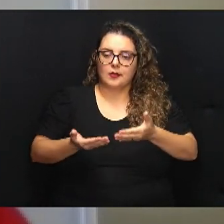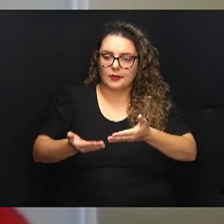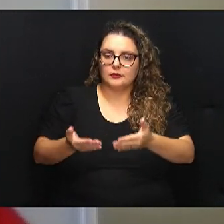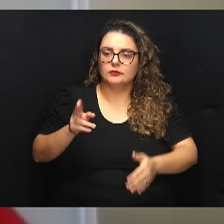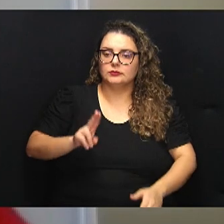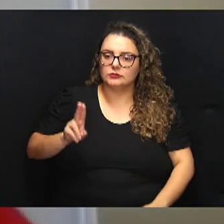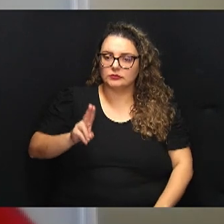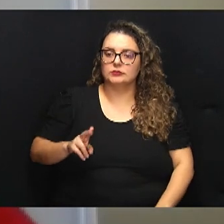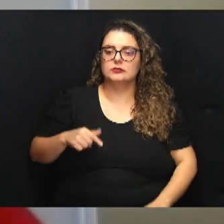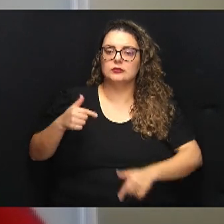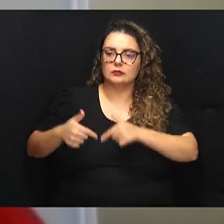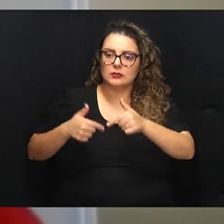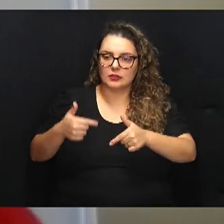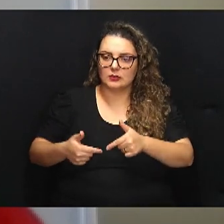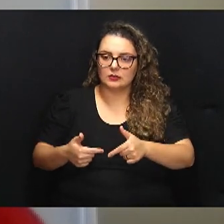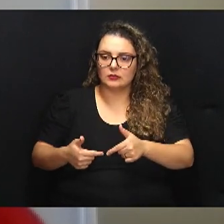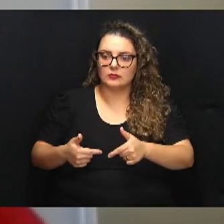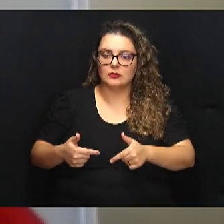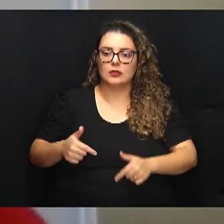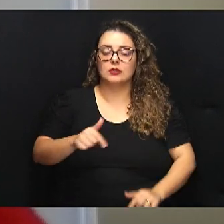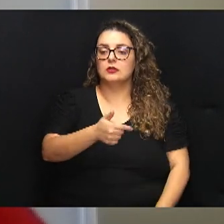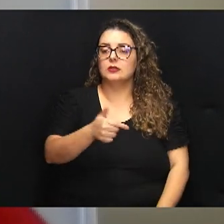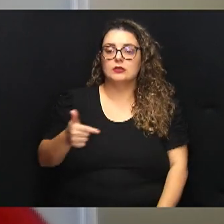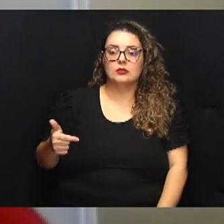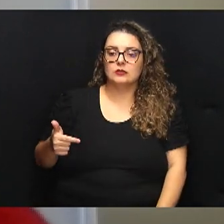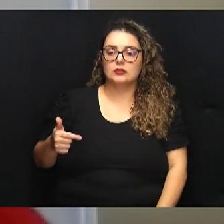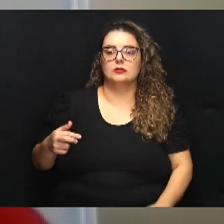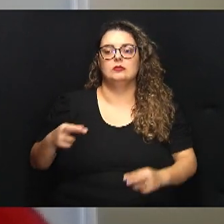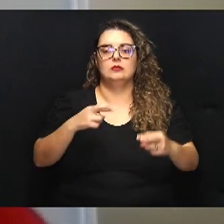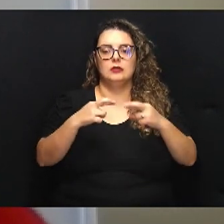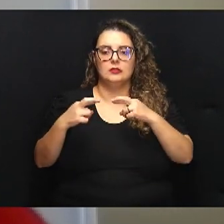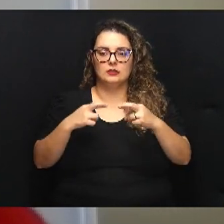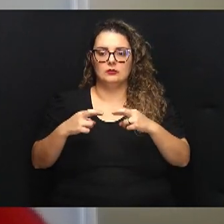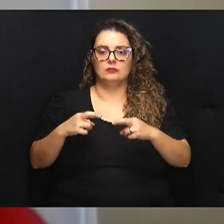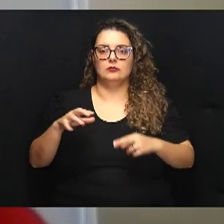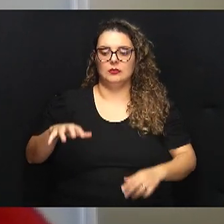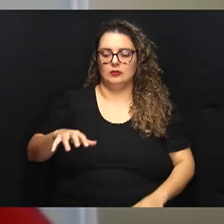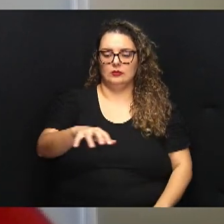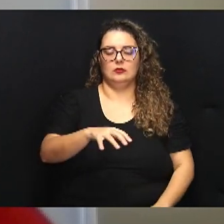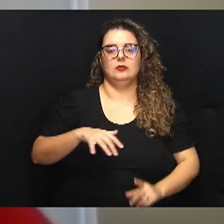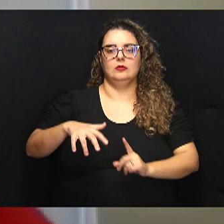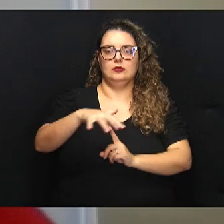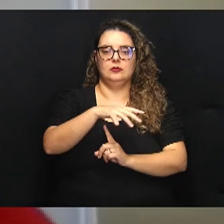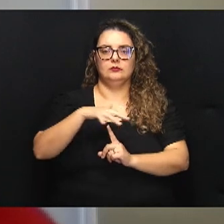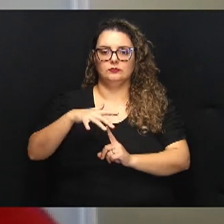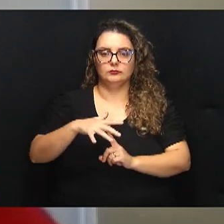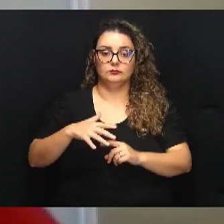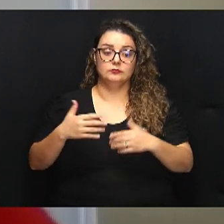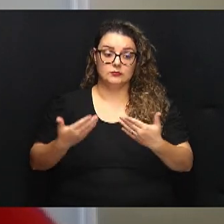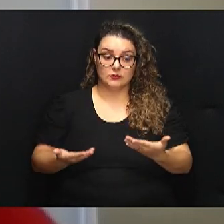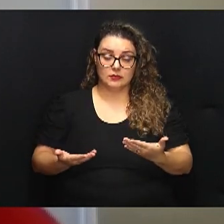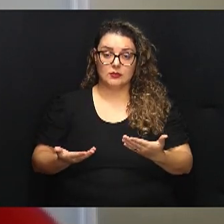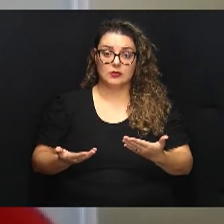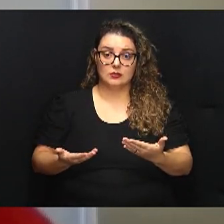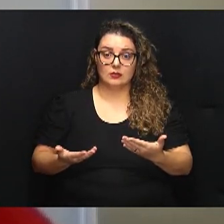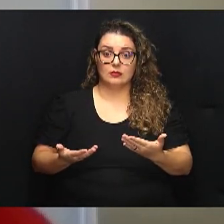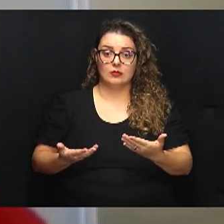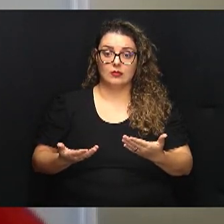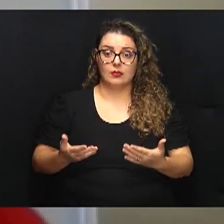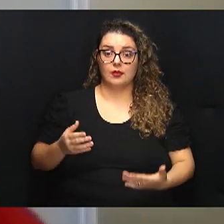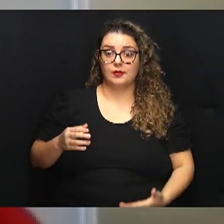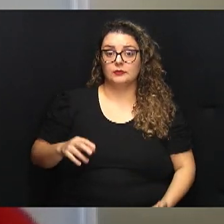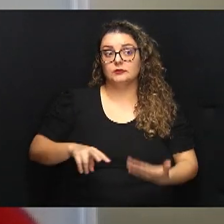venha operando, não terão sido analisados pelo órgão ambiental e seus efeitos